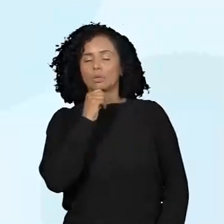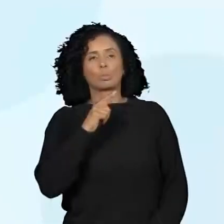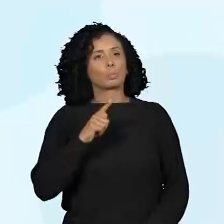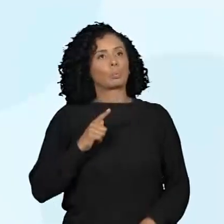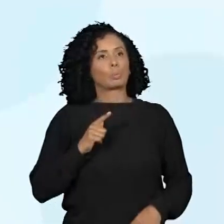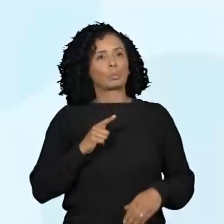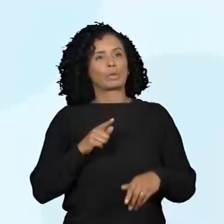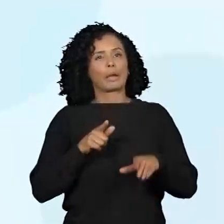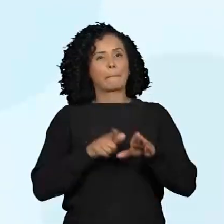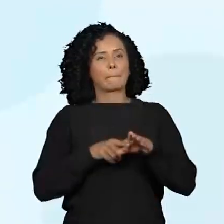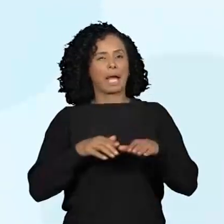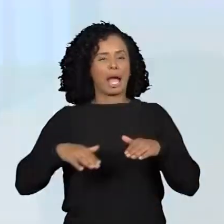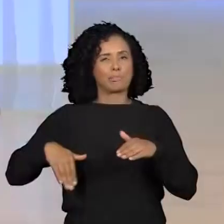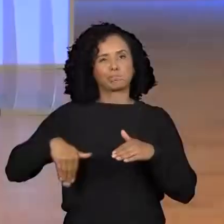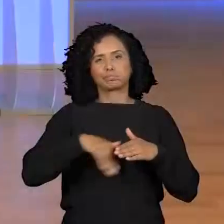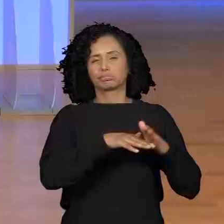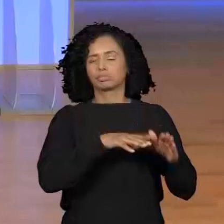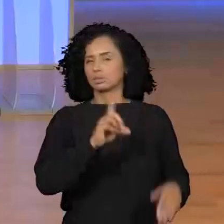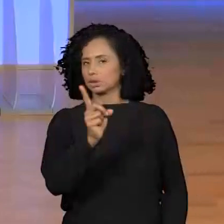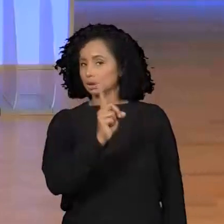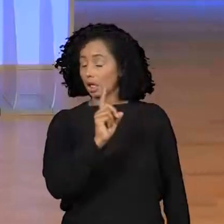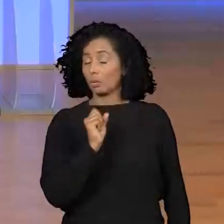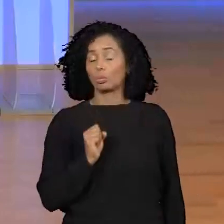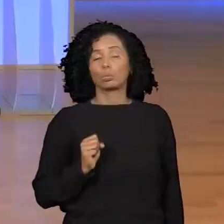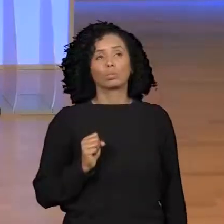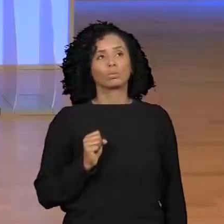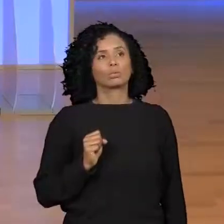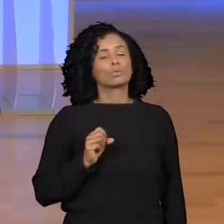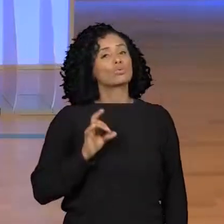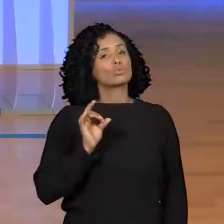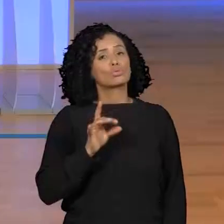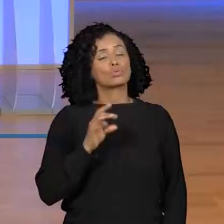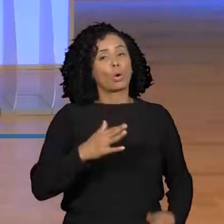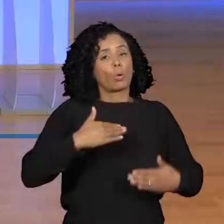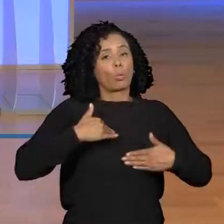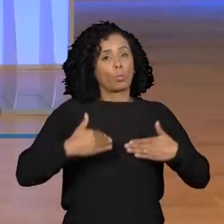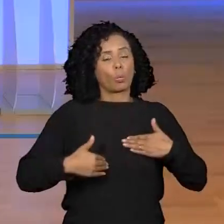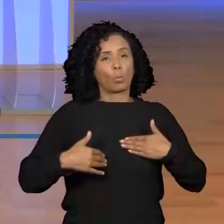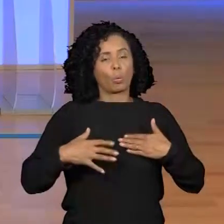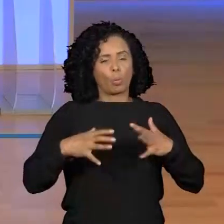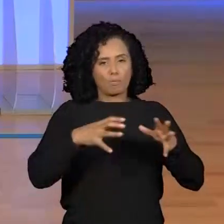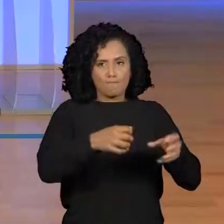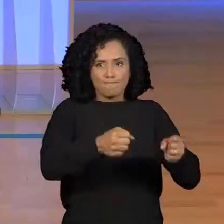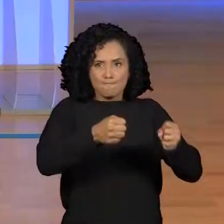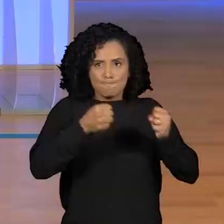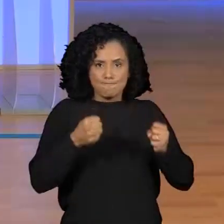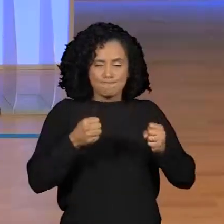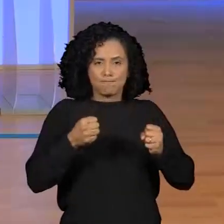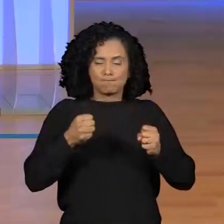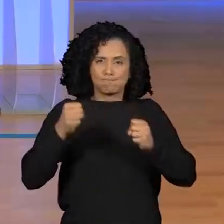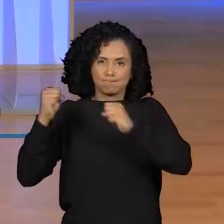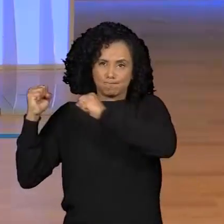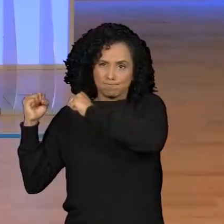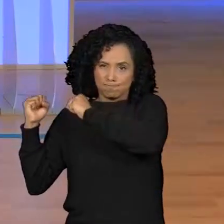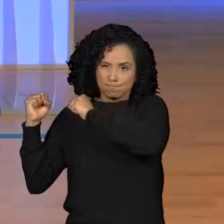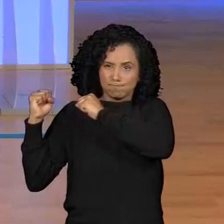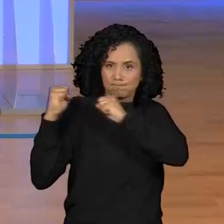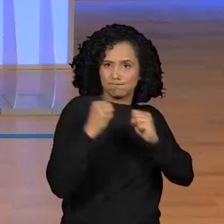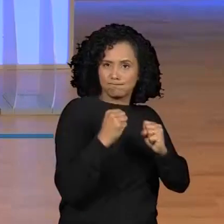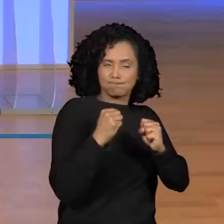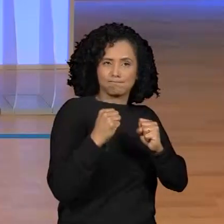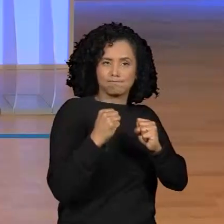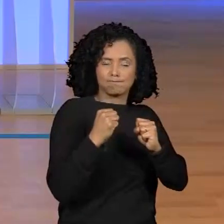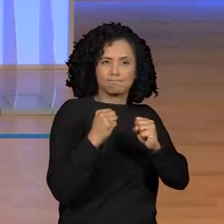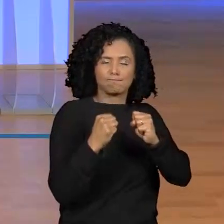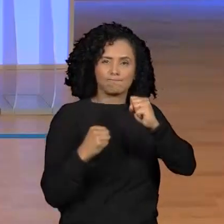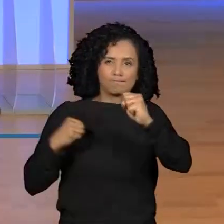socos, pontapés. Nós vemos, de fato, esse movimento de agarrar, né, o adversário, puxá-lo, imobilizar